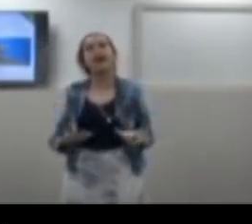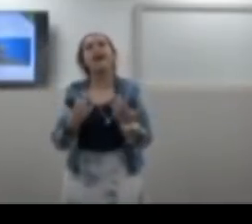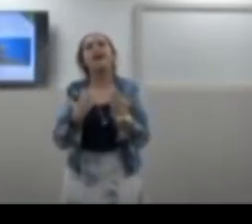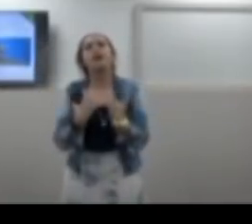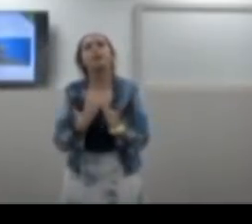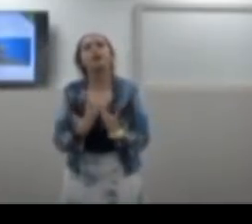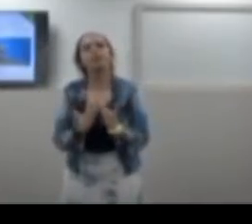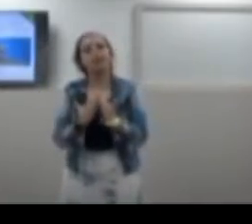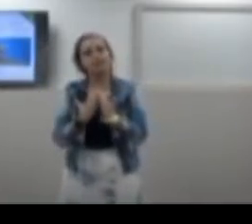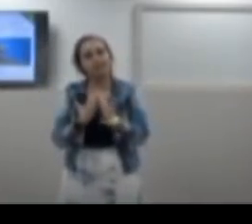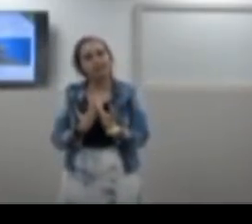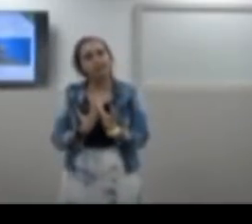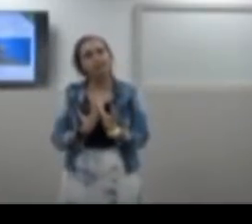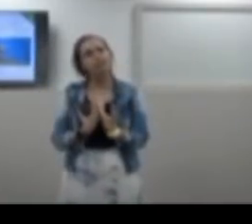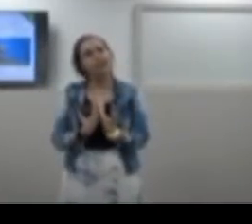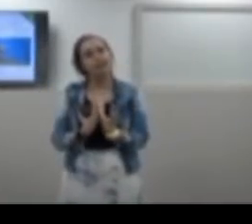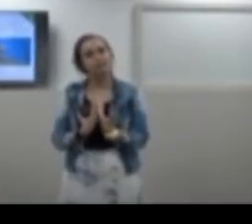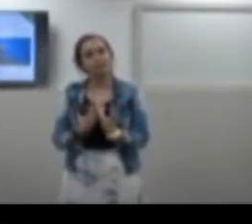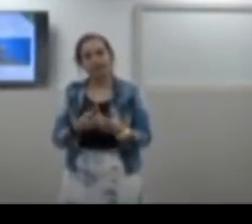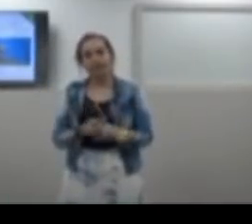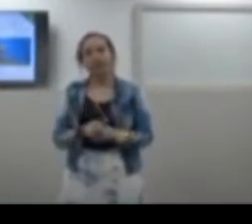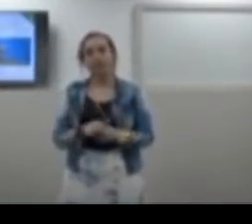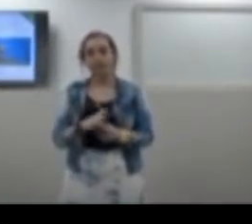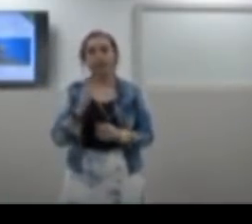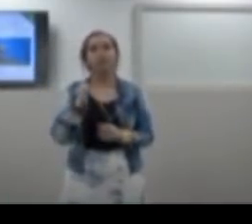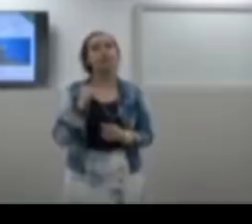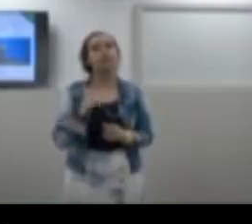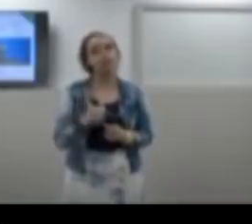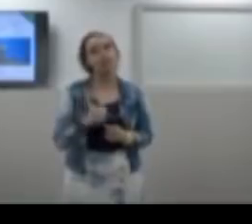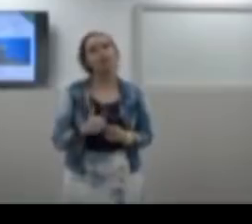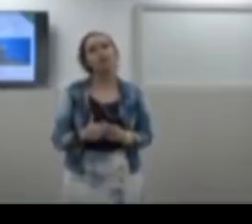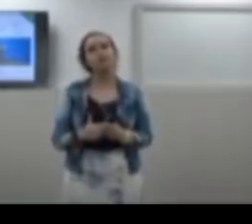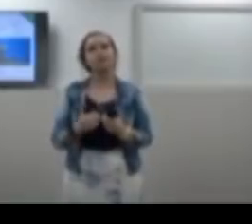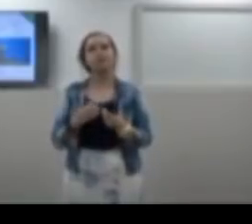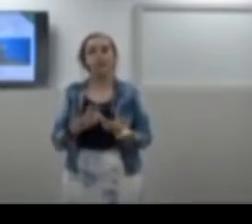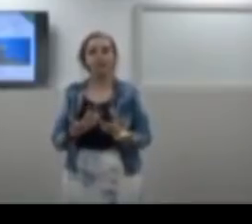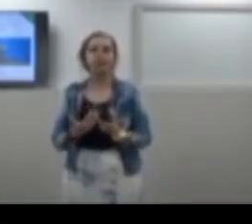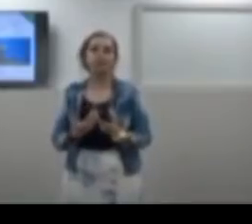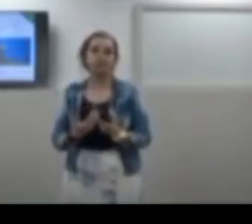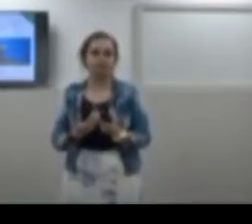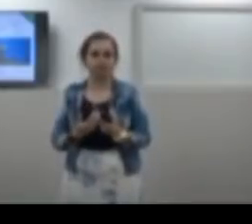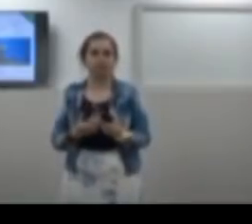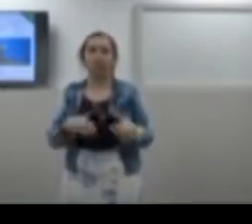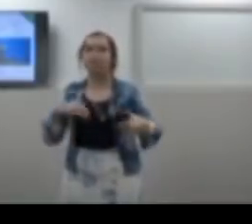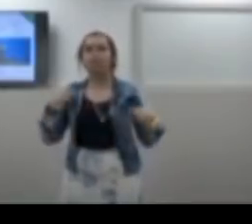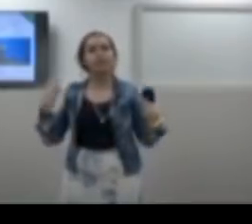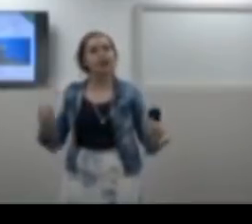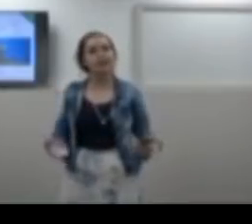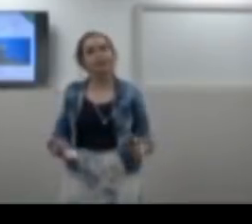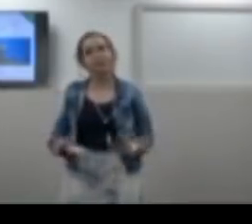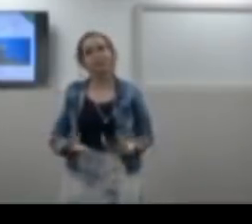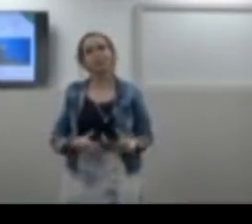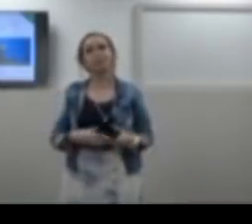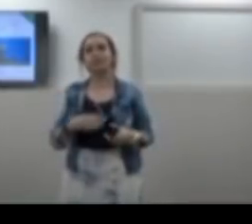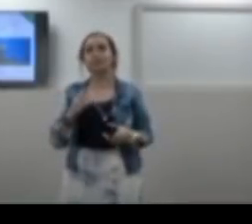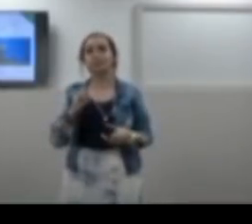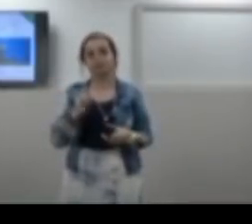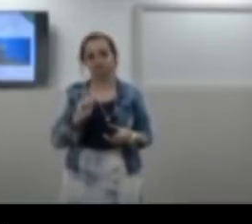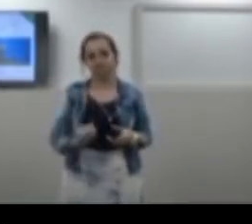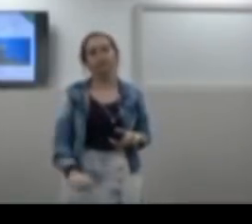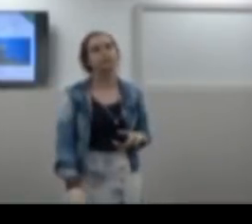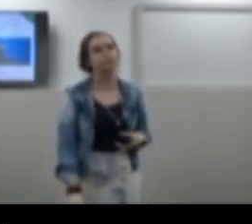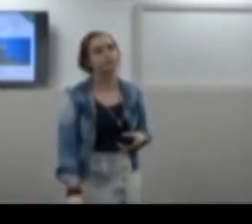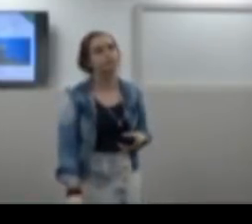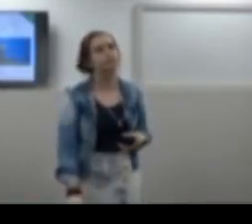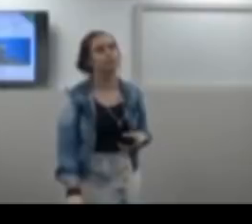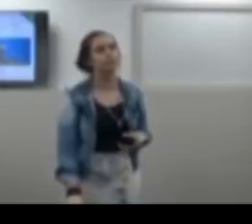muito bonita. É uma árvore que é símbolo do estado e que é uma árvore que corre risco sério de extinção por vários motivos e a gente